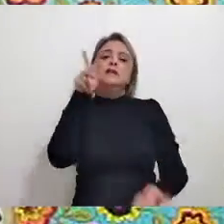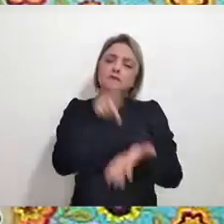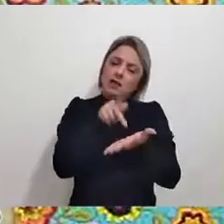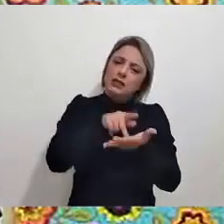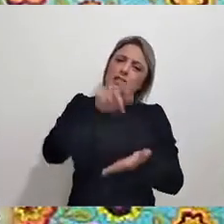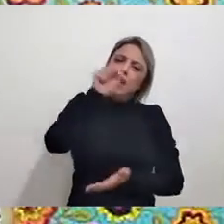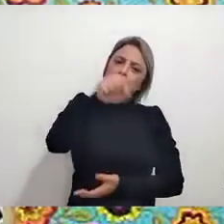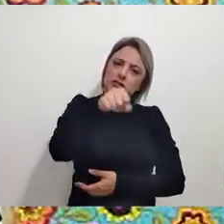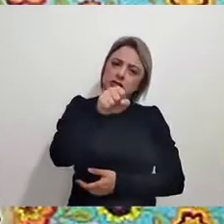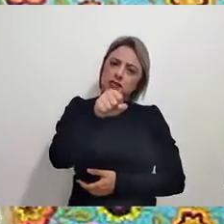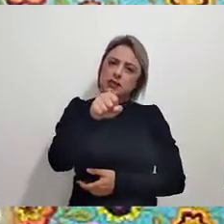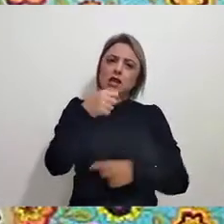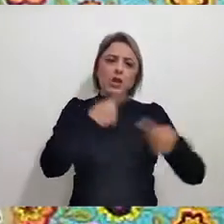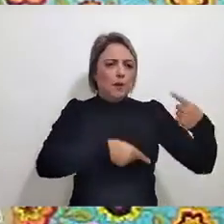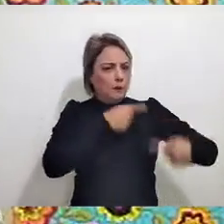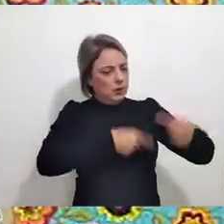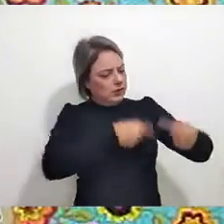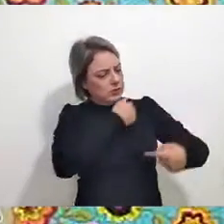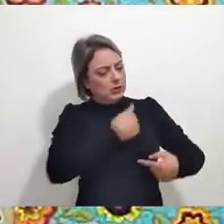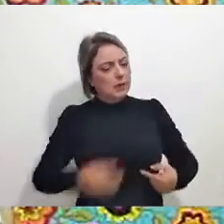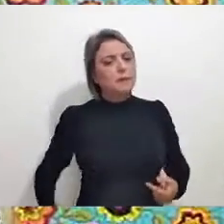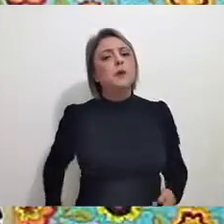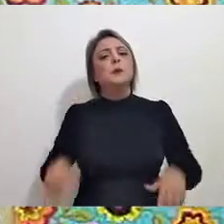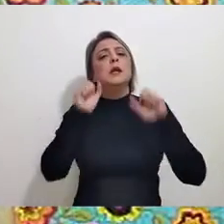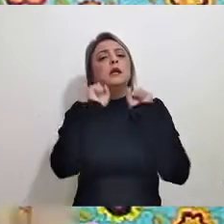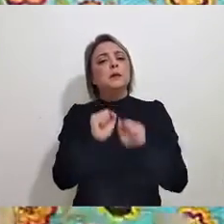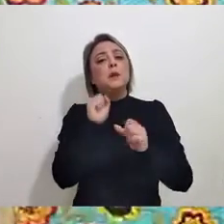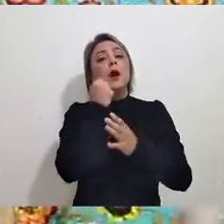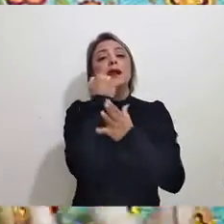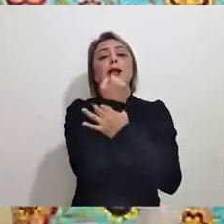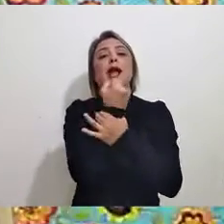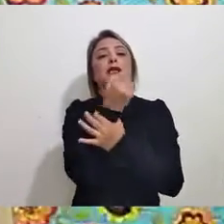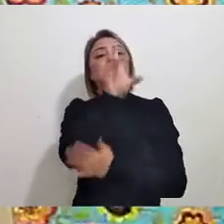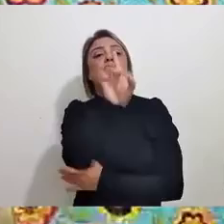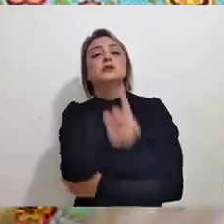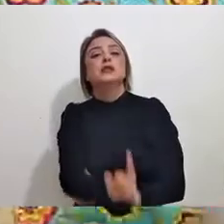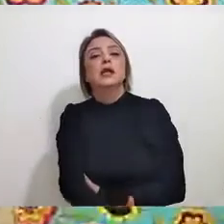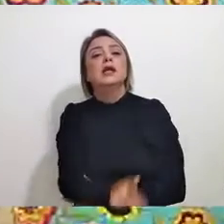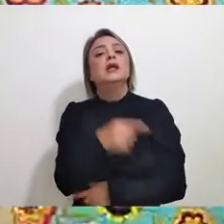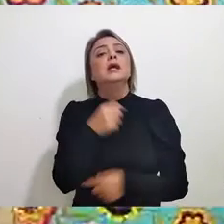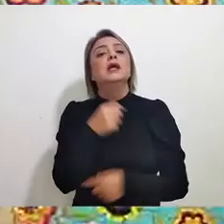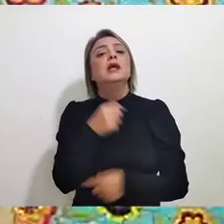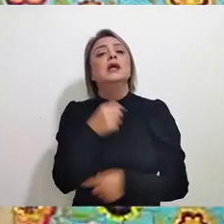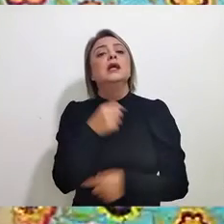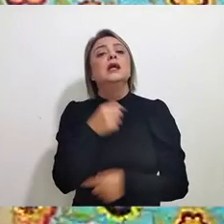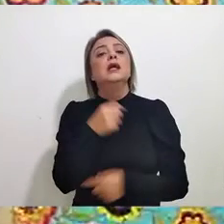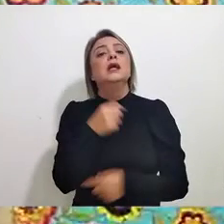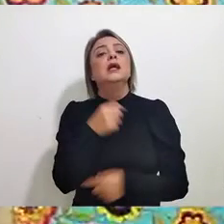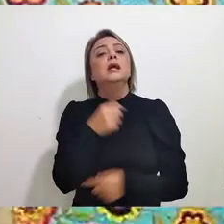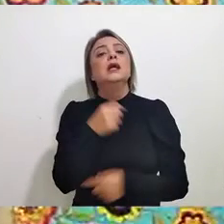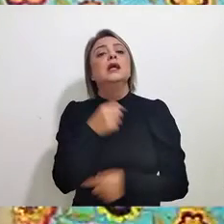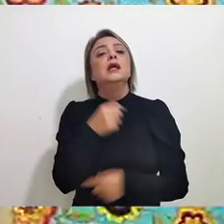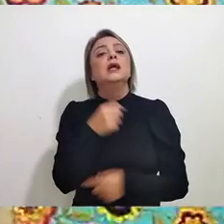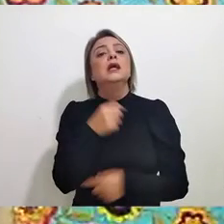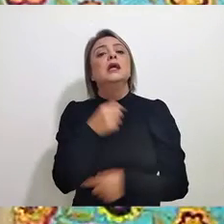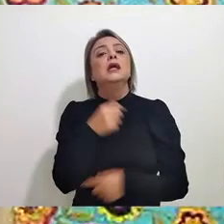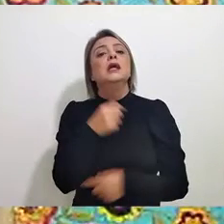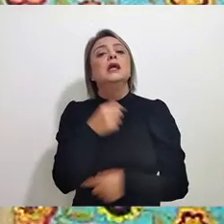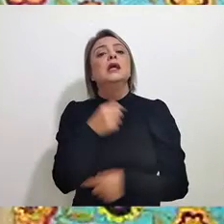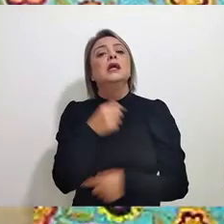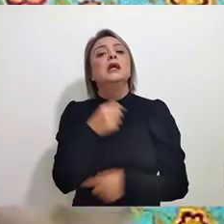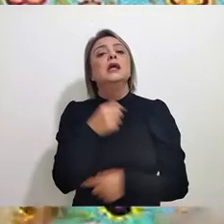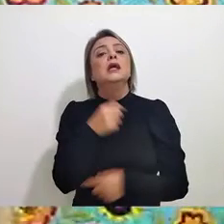públicas que podem garantir os direitos, que podem fazer com que as pessoas tenham um bem-estar social. Então, eu acho que isso